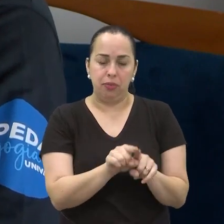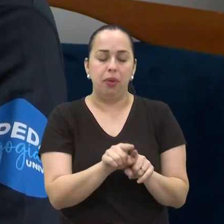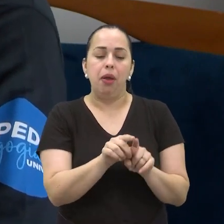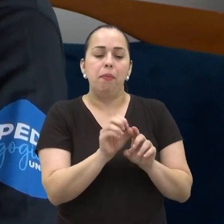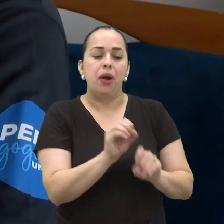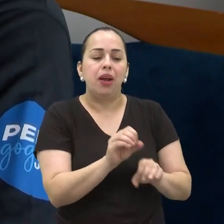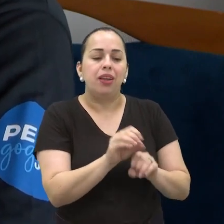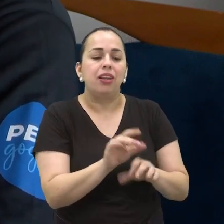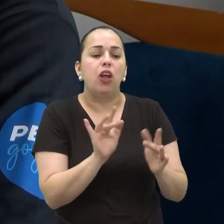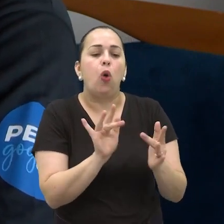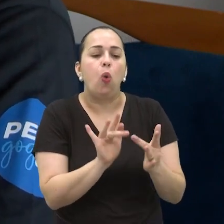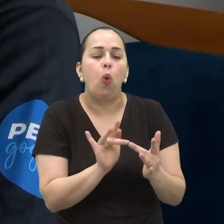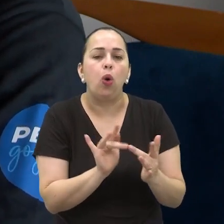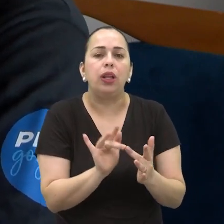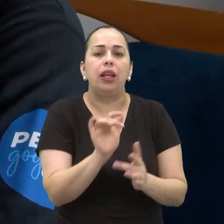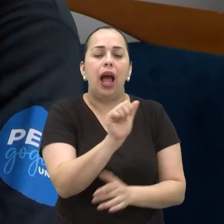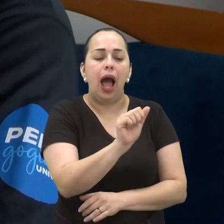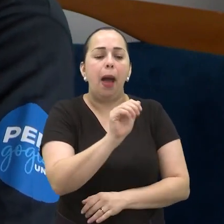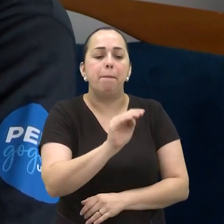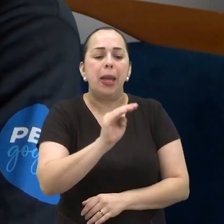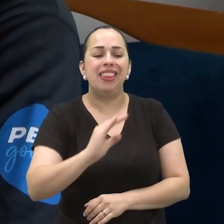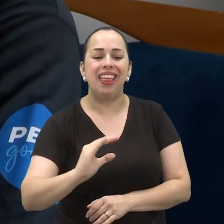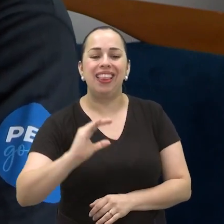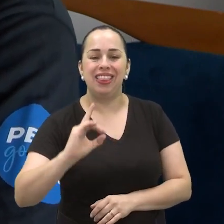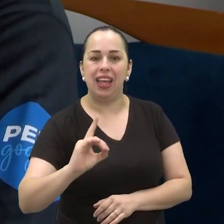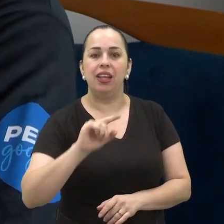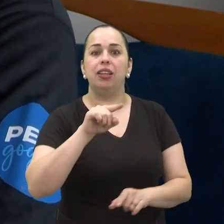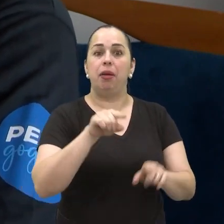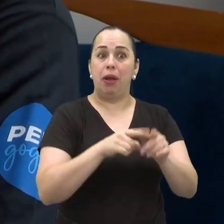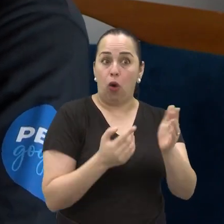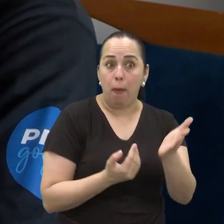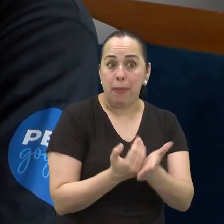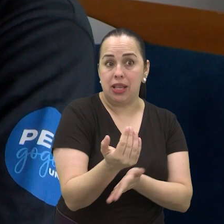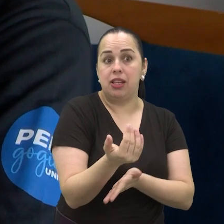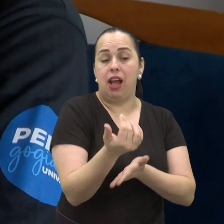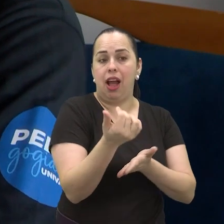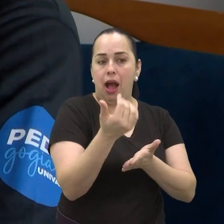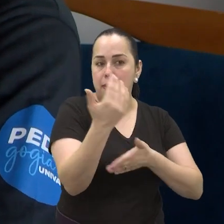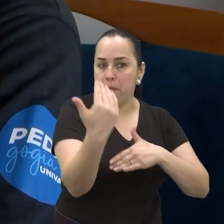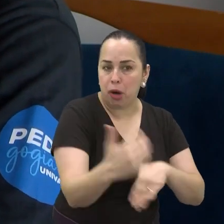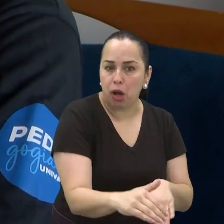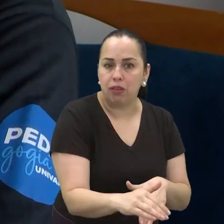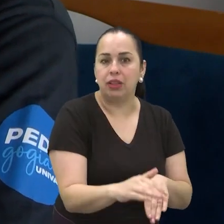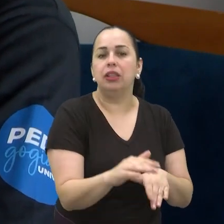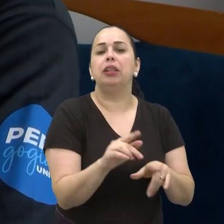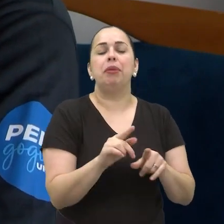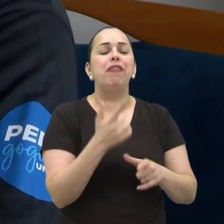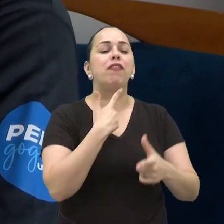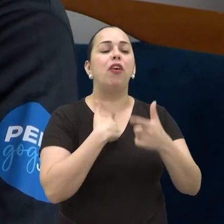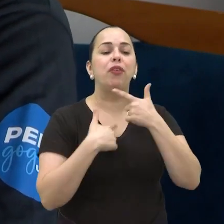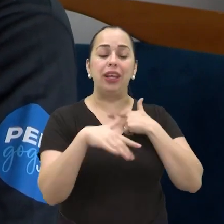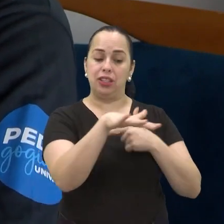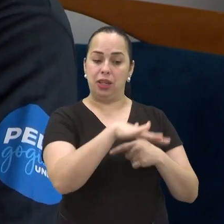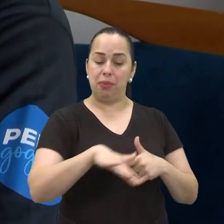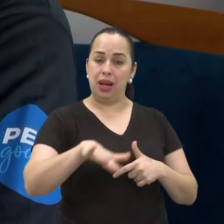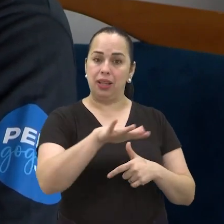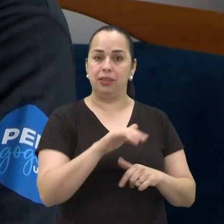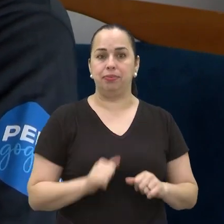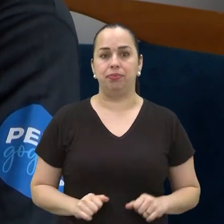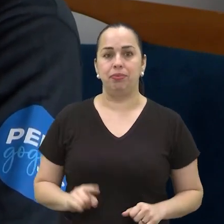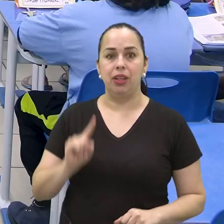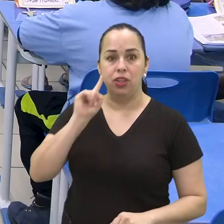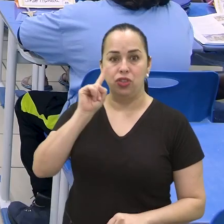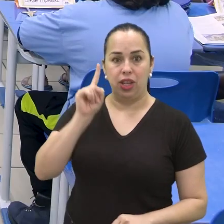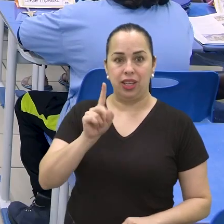atenção por causa disso, desse primeiro contato. É a partir de lá que eles têm avaliação, toda essa coisa. Então, também tenho vontade de trabalhar